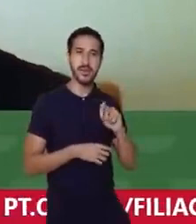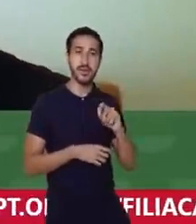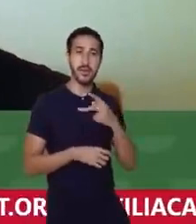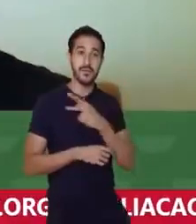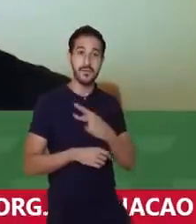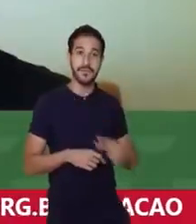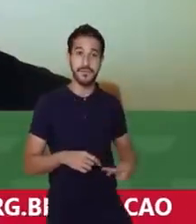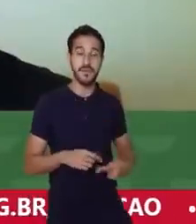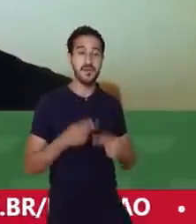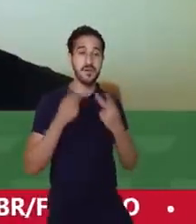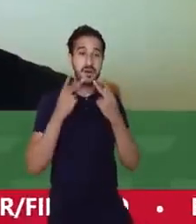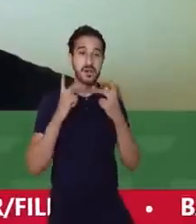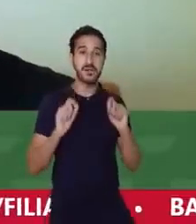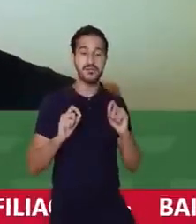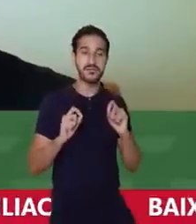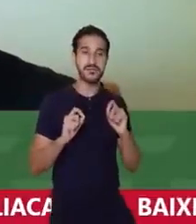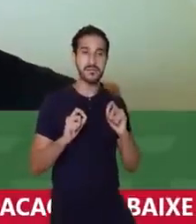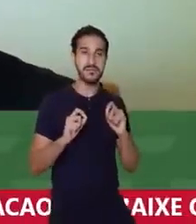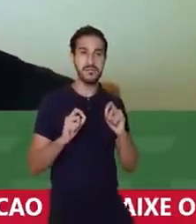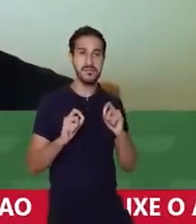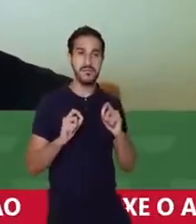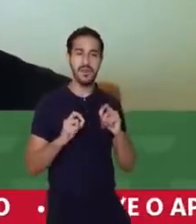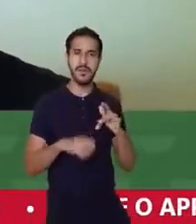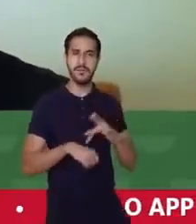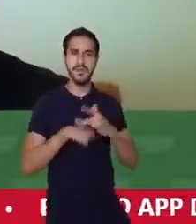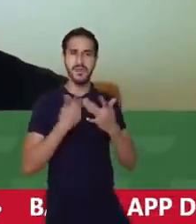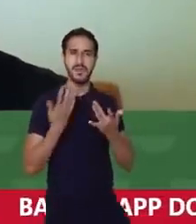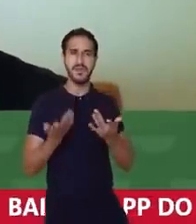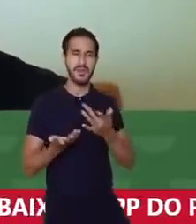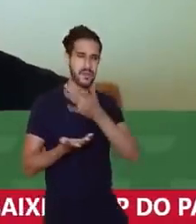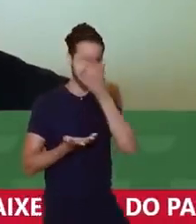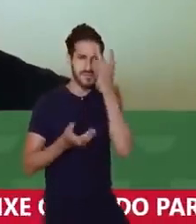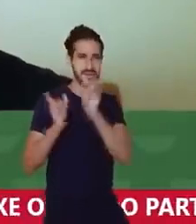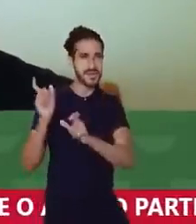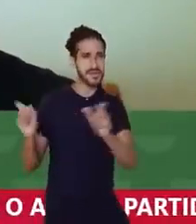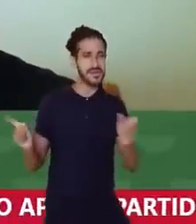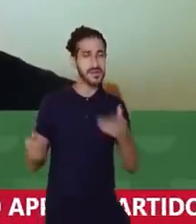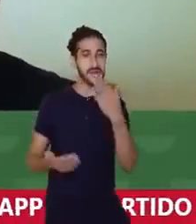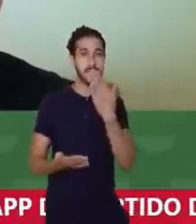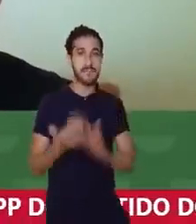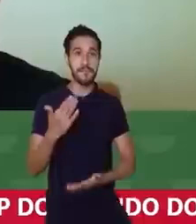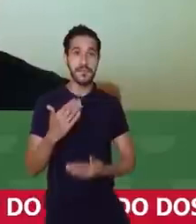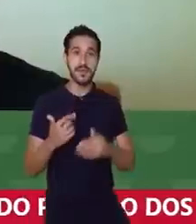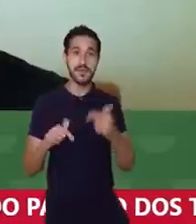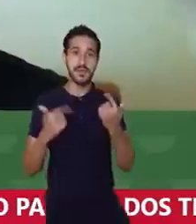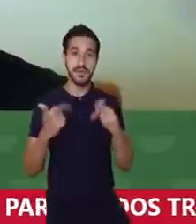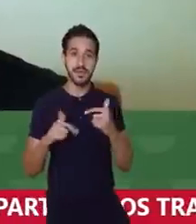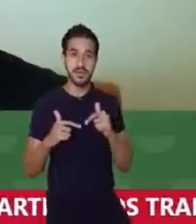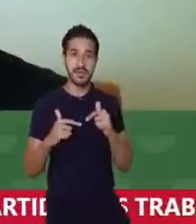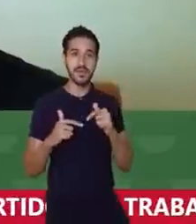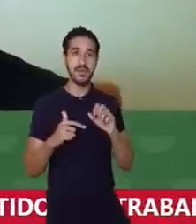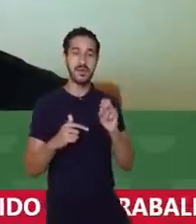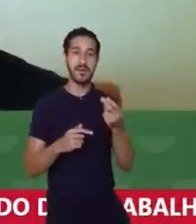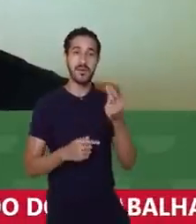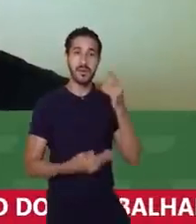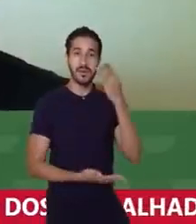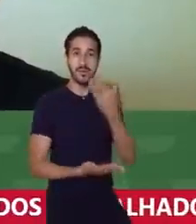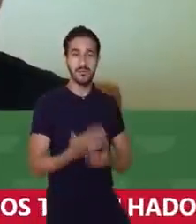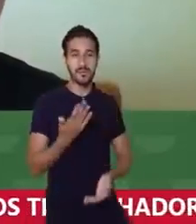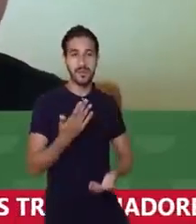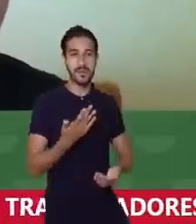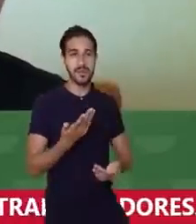do presidente dizendo, é um absurdo que as pessoas, quando perdem o seu emprego, ou